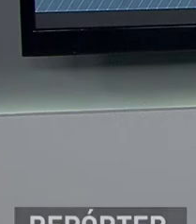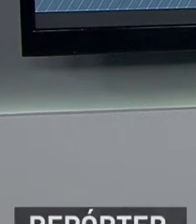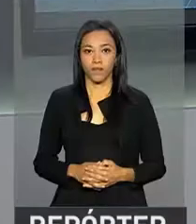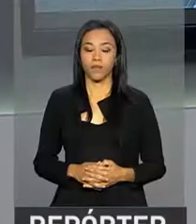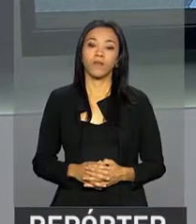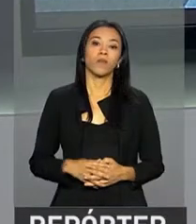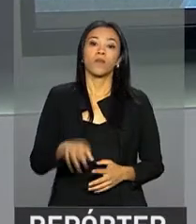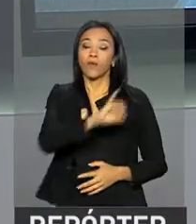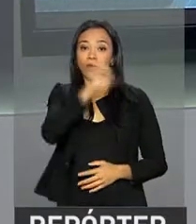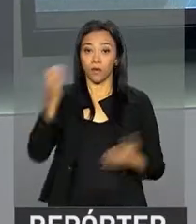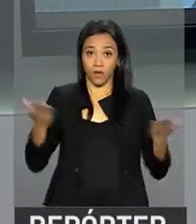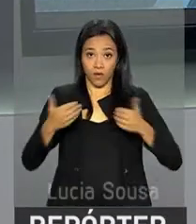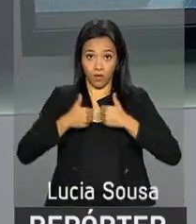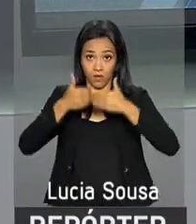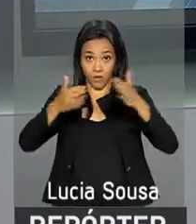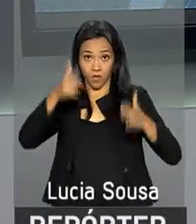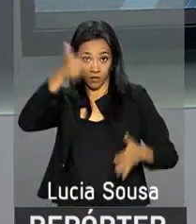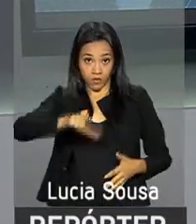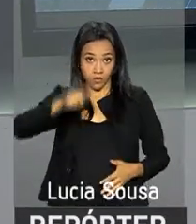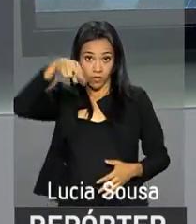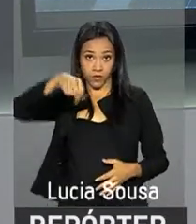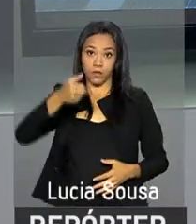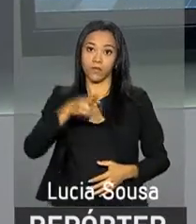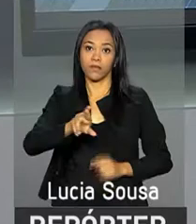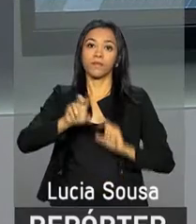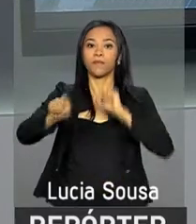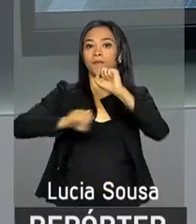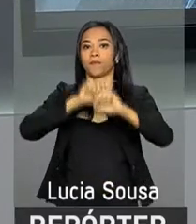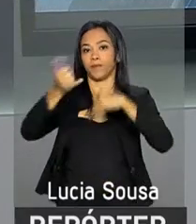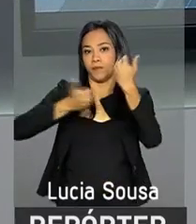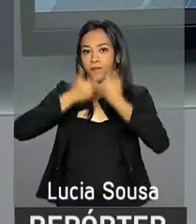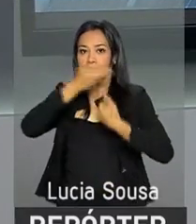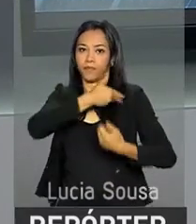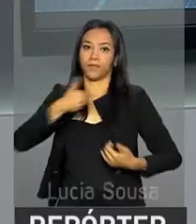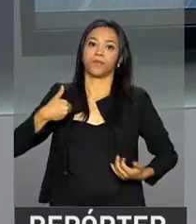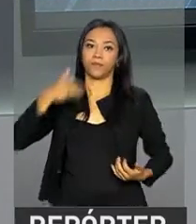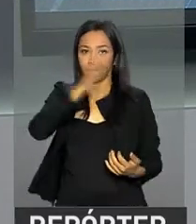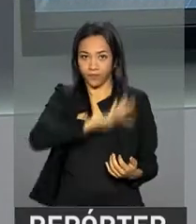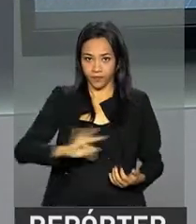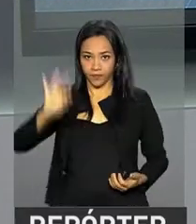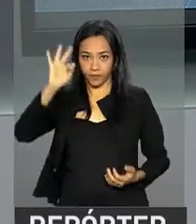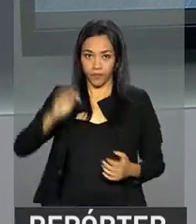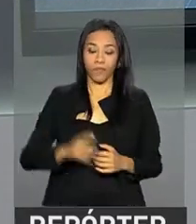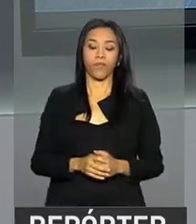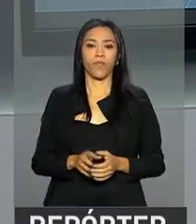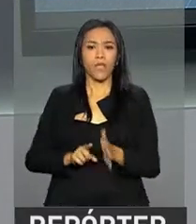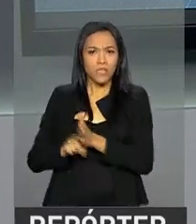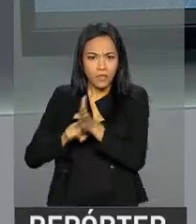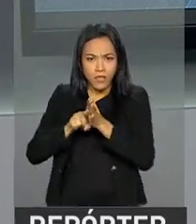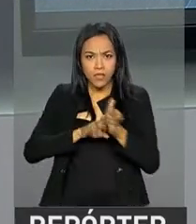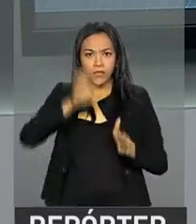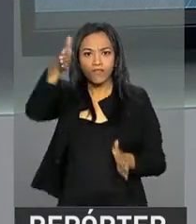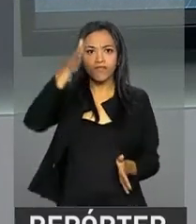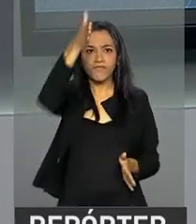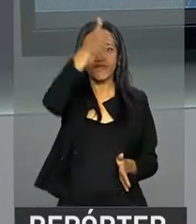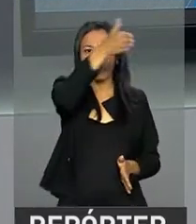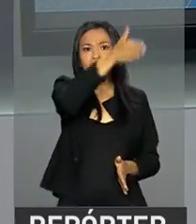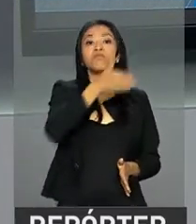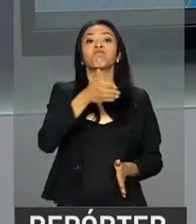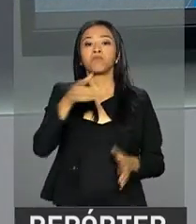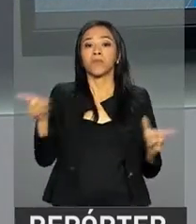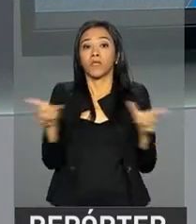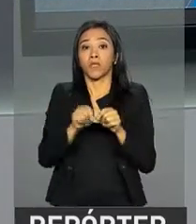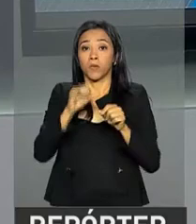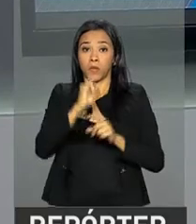olá começa agora mais uma edição do repórter nbr com as notícias do governo federal os recenseadores do ibge e